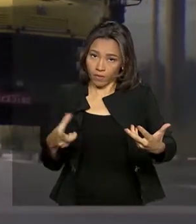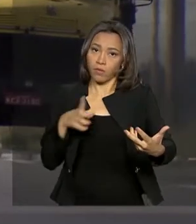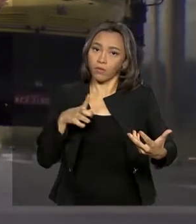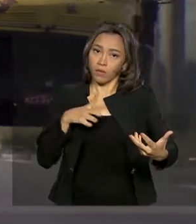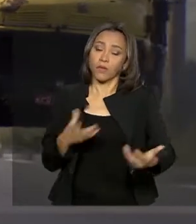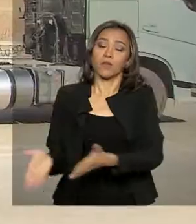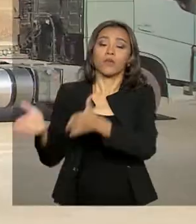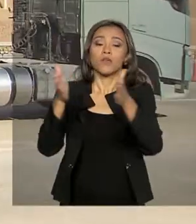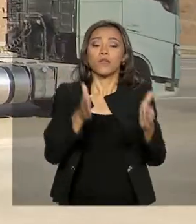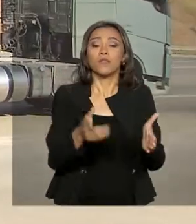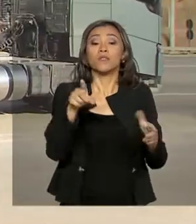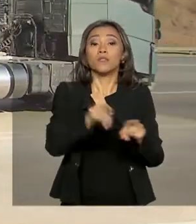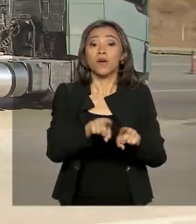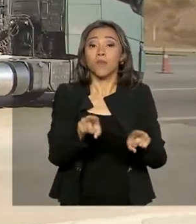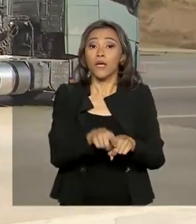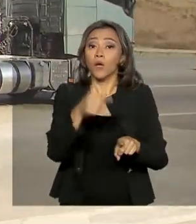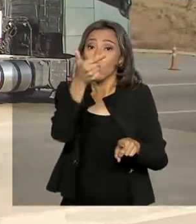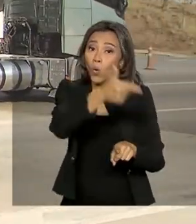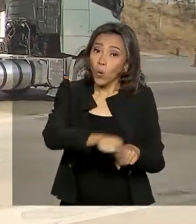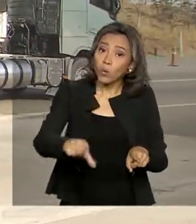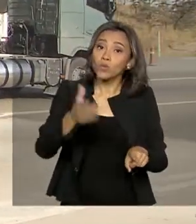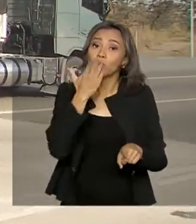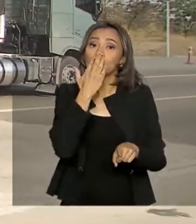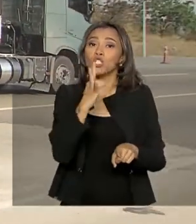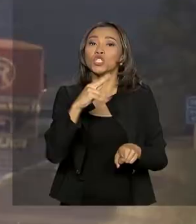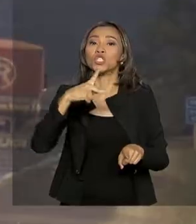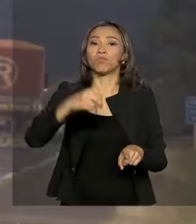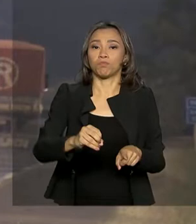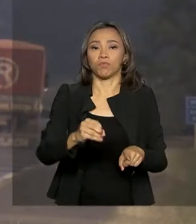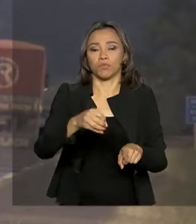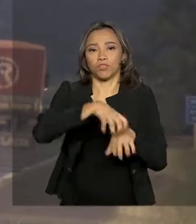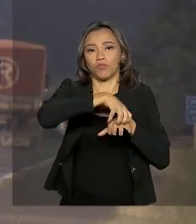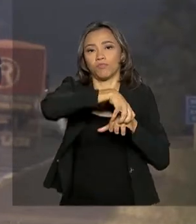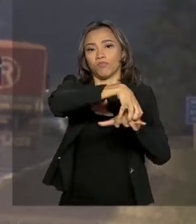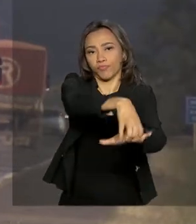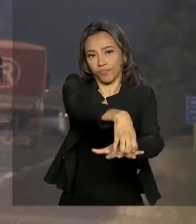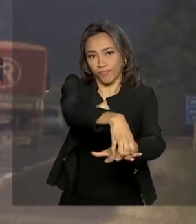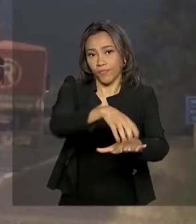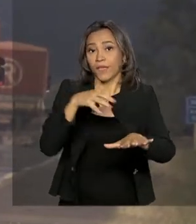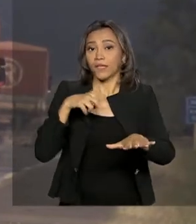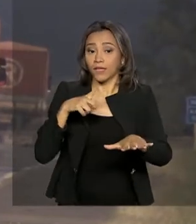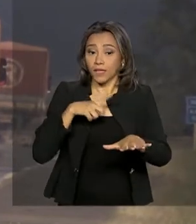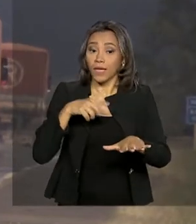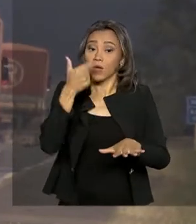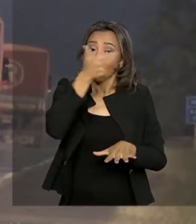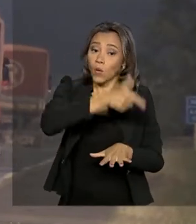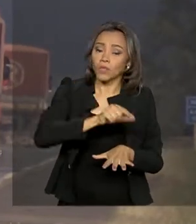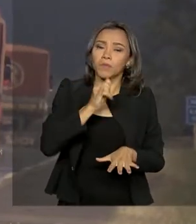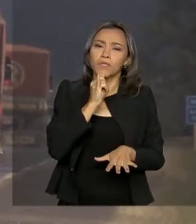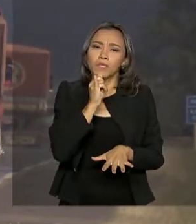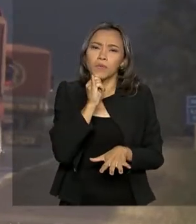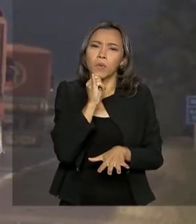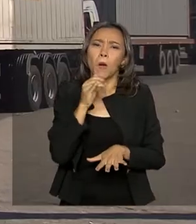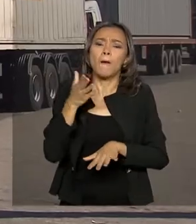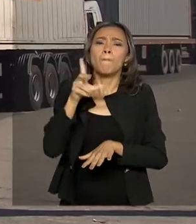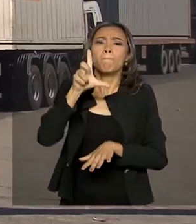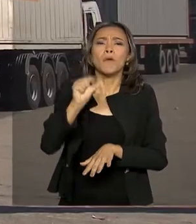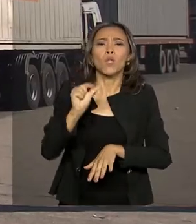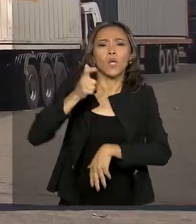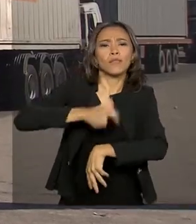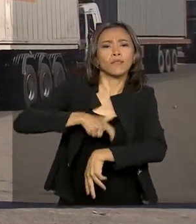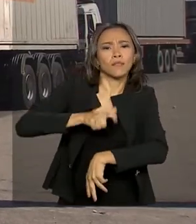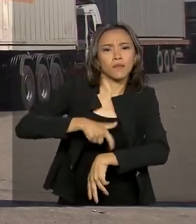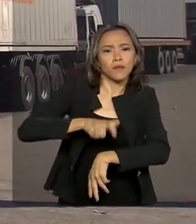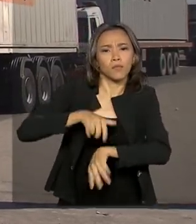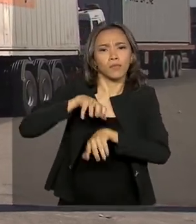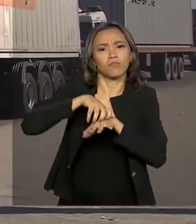novo tipo de carga, a pressurizada. Duas tabelas foram criadas para as cargas de alto desempenho, aquelas com menor tempo de carga e